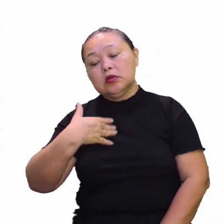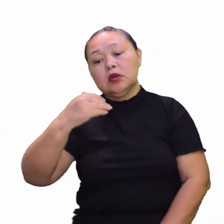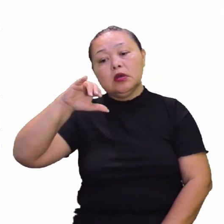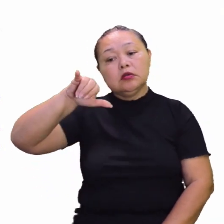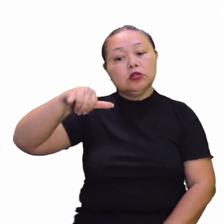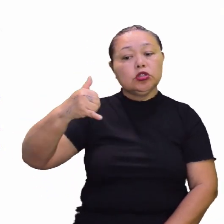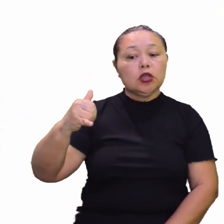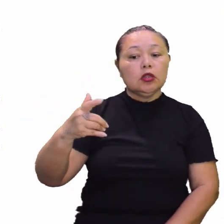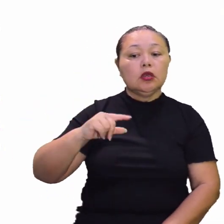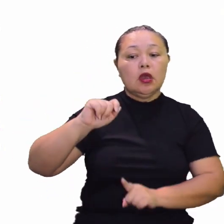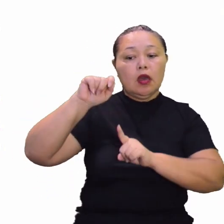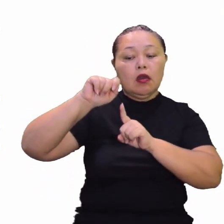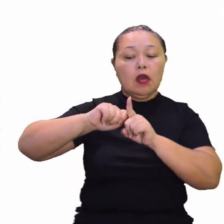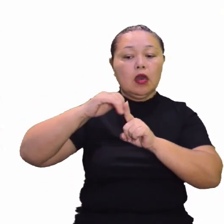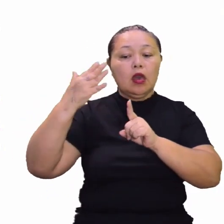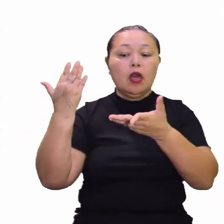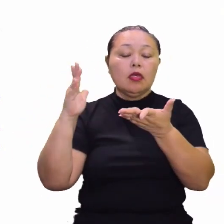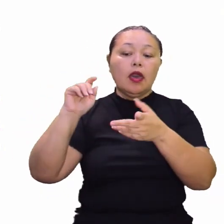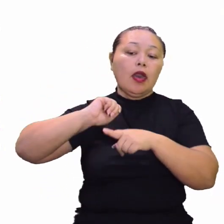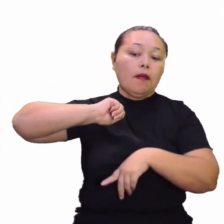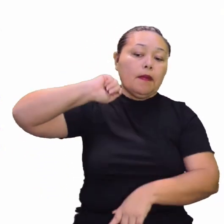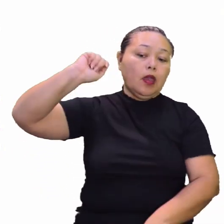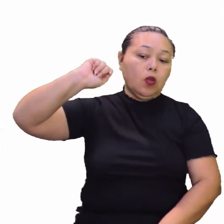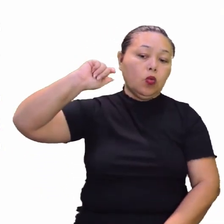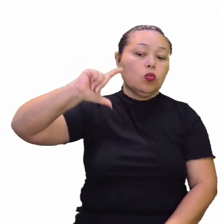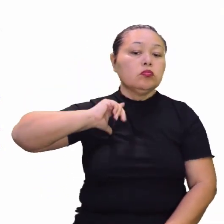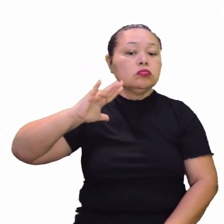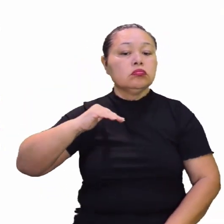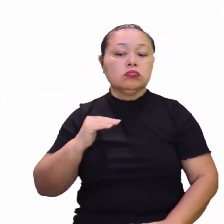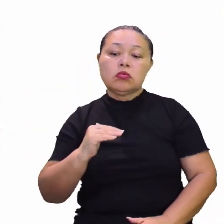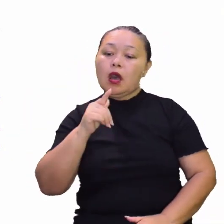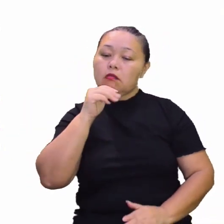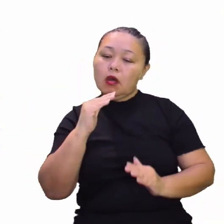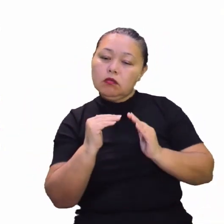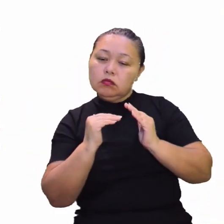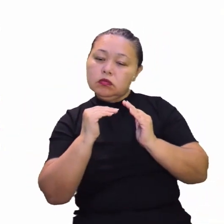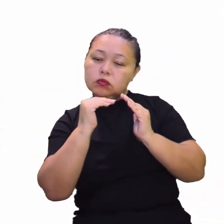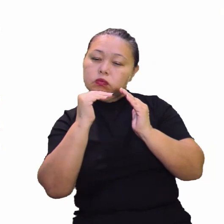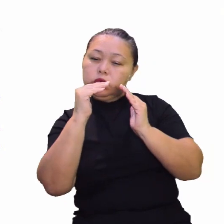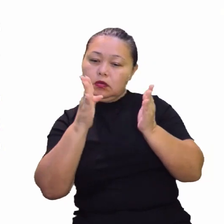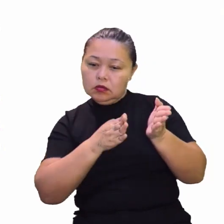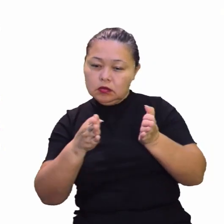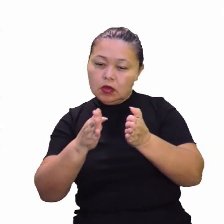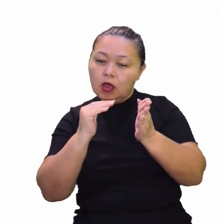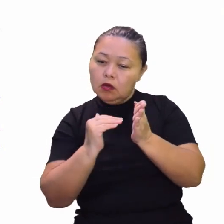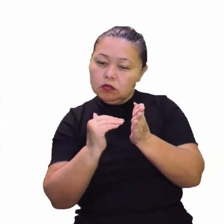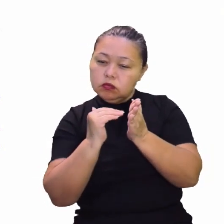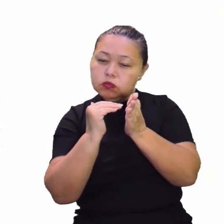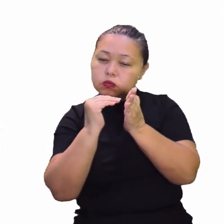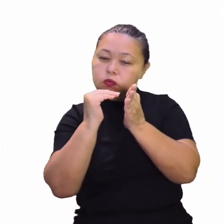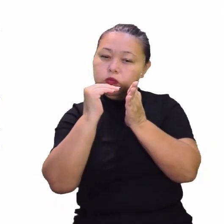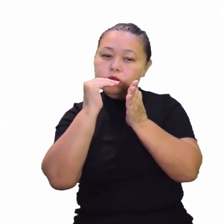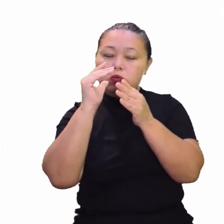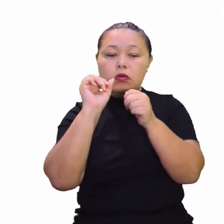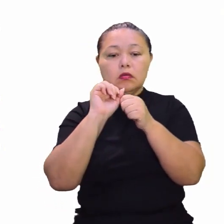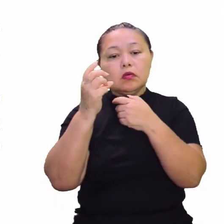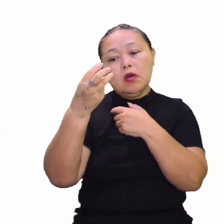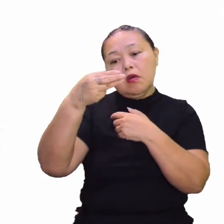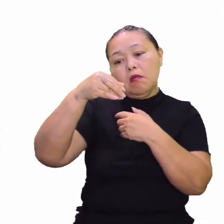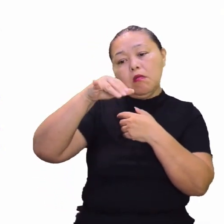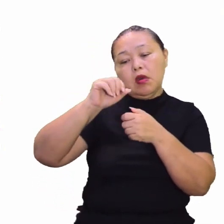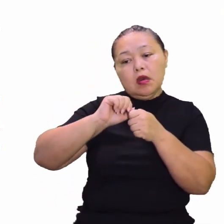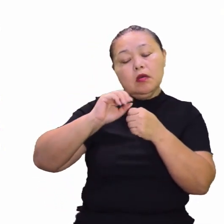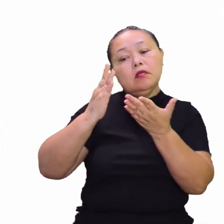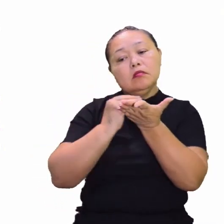janeiro, até mais ou menos abril, é o momento que aumenta o nível do rio aqui. E em maio a gente já tem a transição já para começar